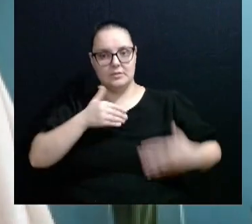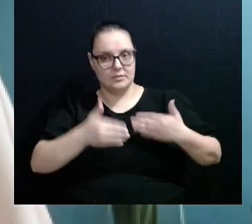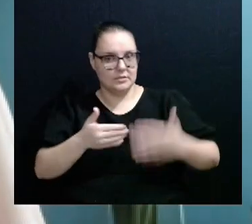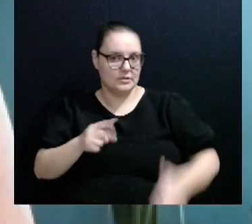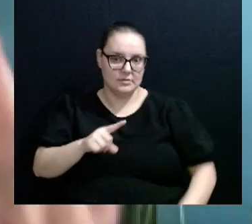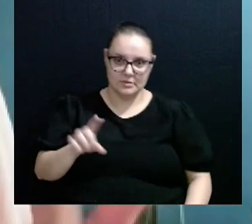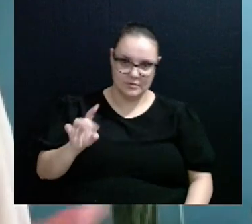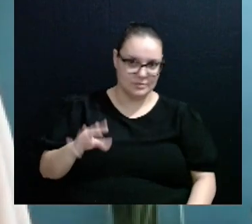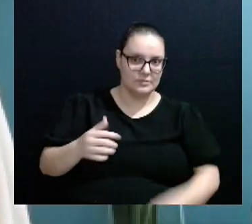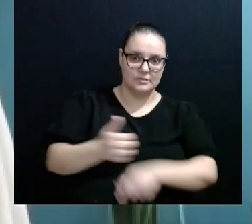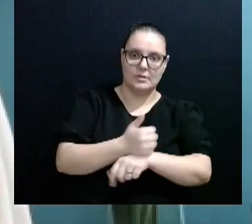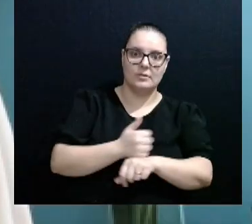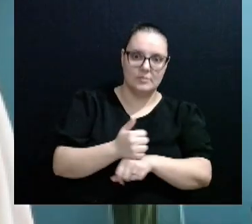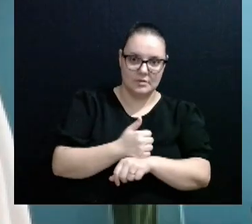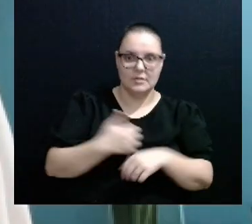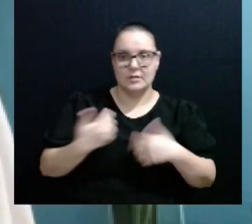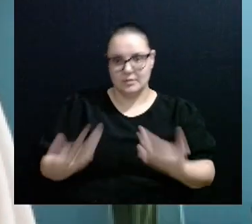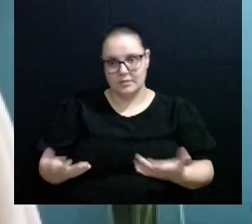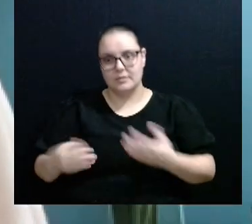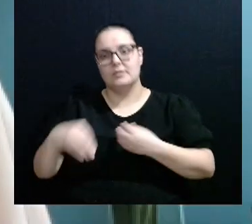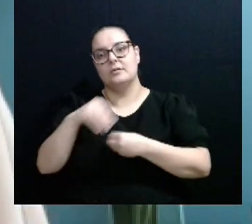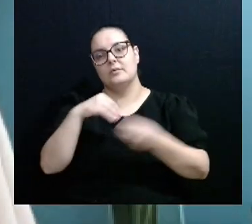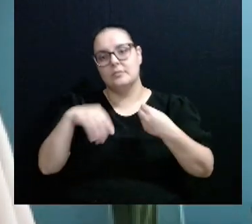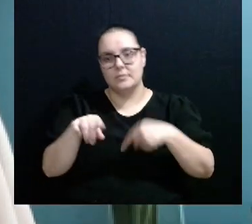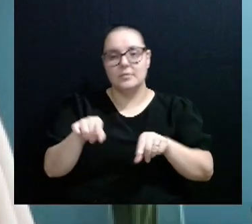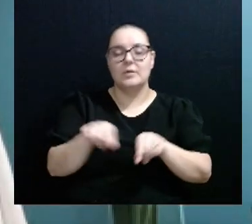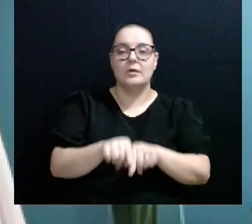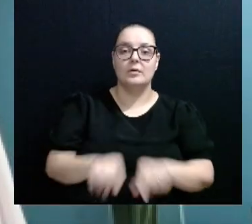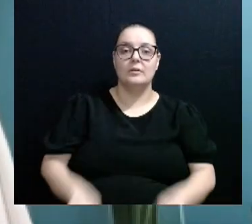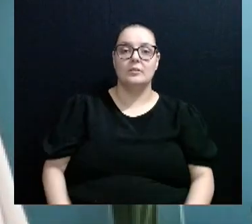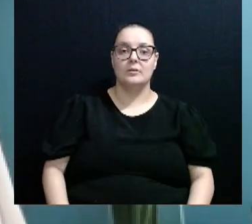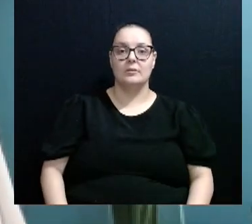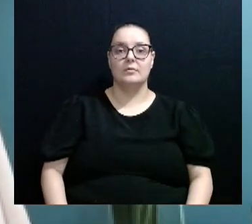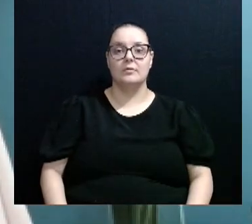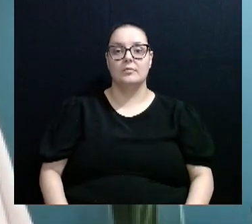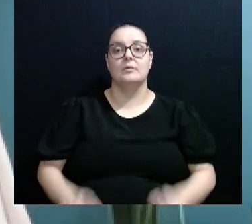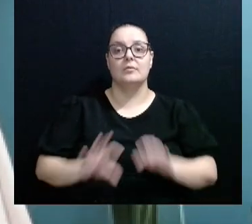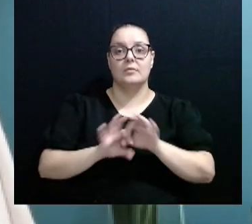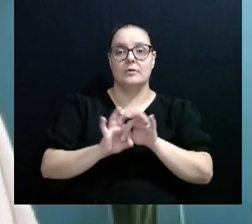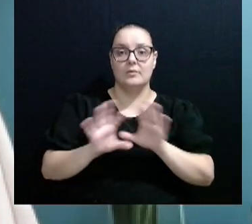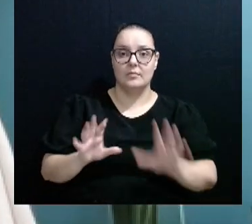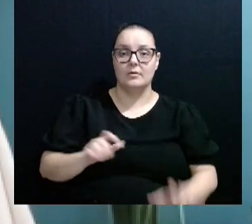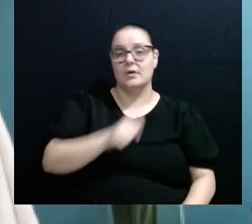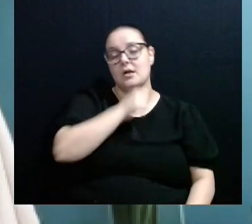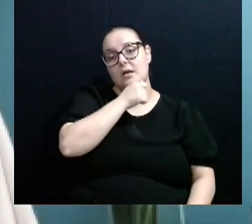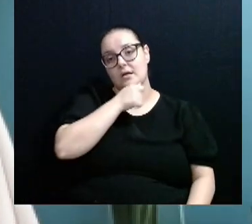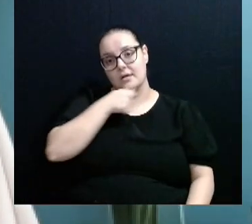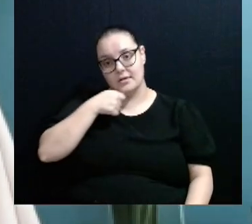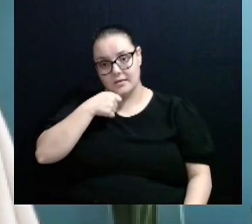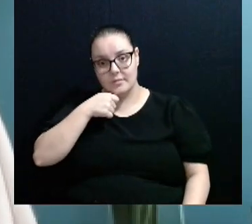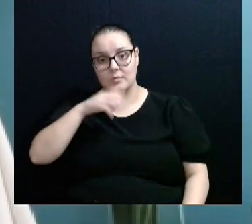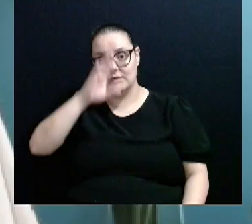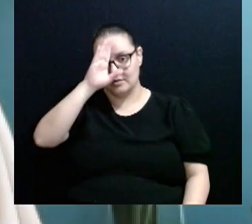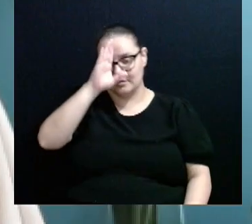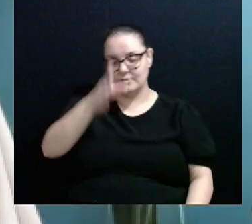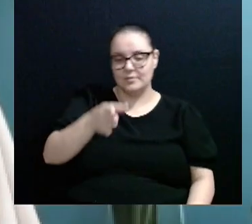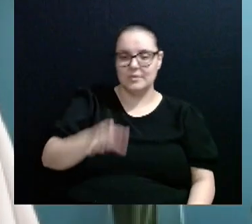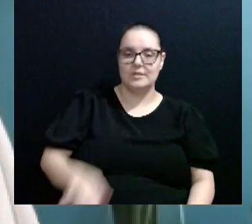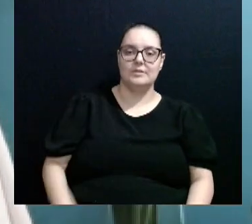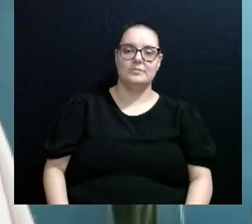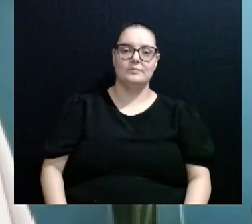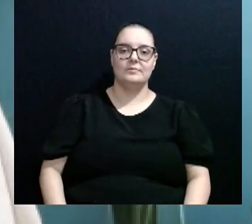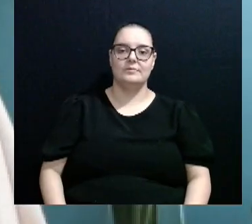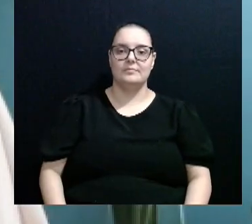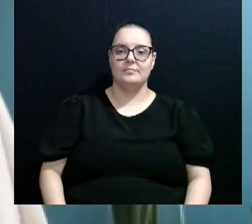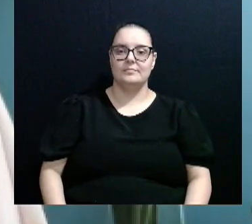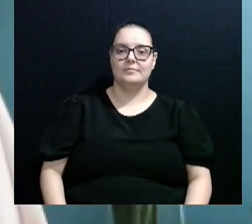profissional, apesar de misturar também. Estão disponíveis na Amazon, principalmente, então fácil encontrar,